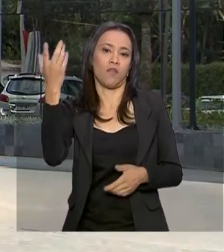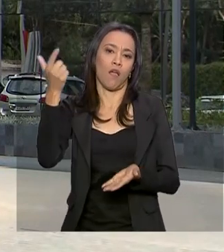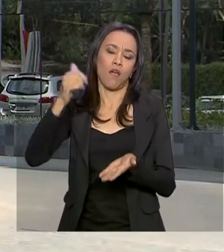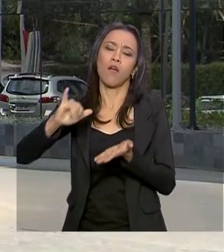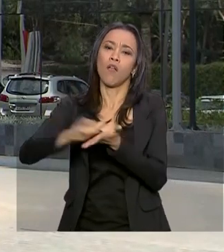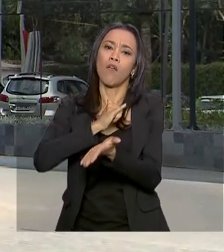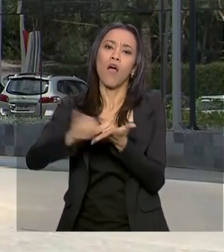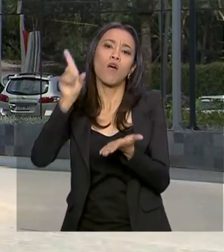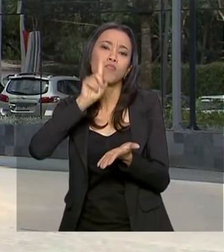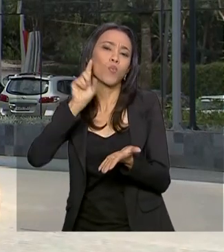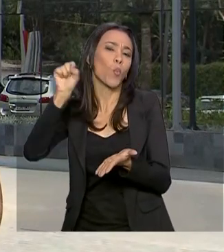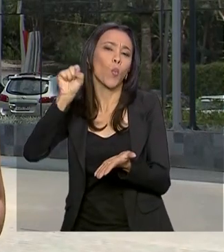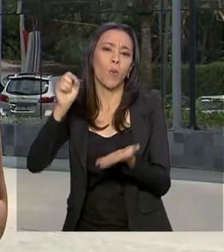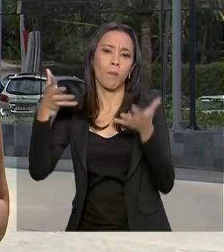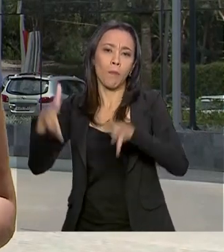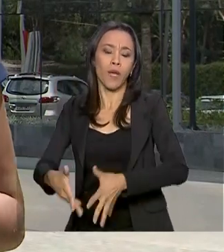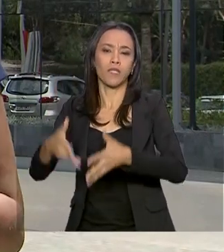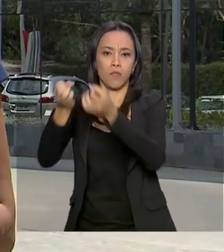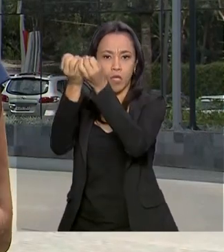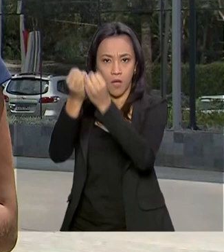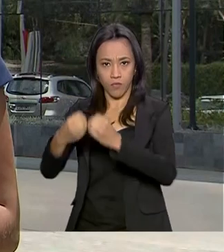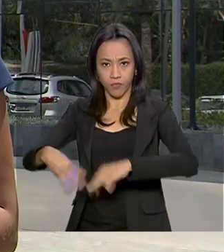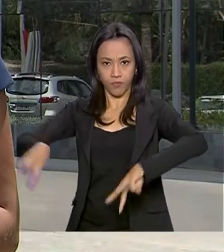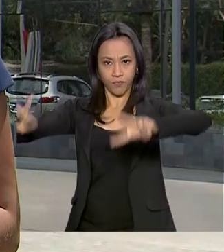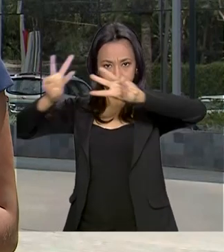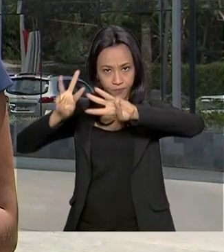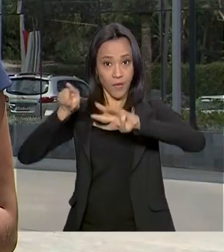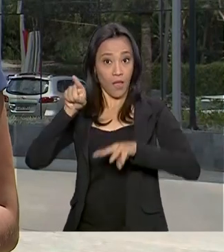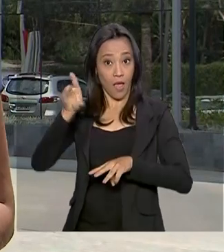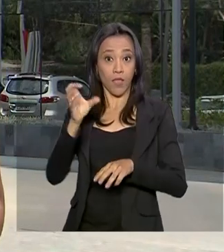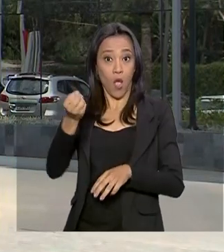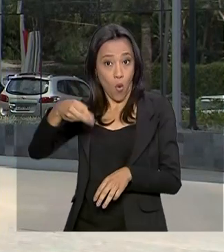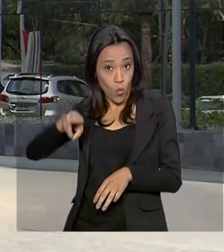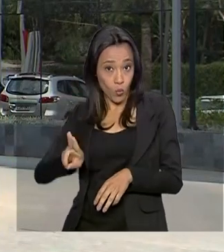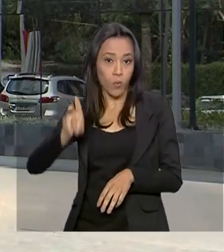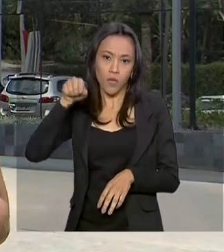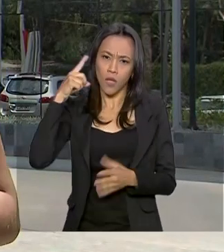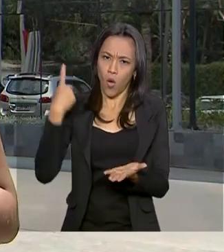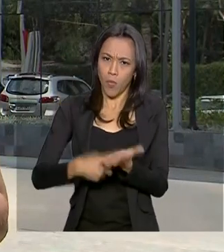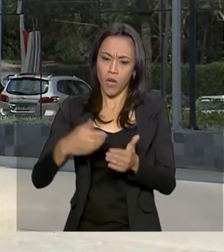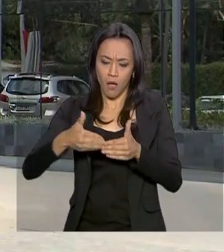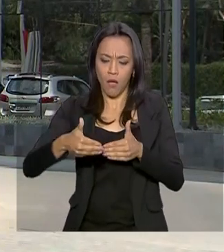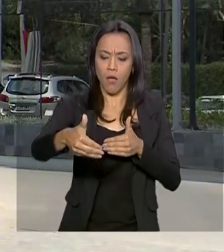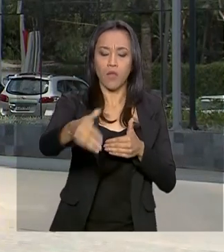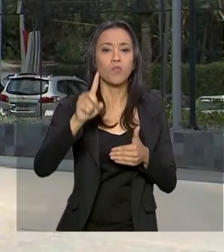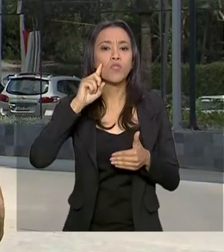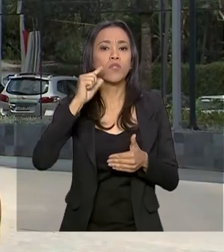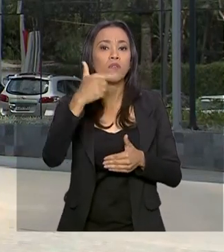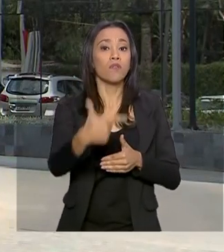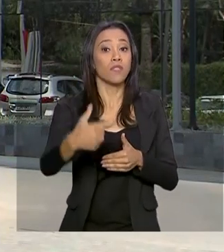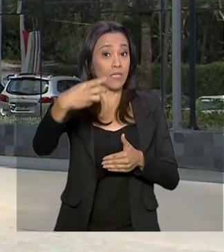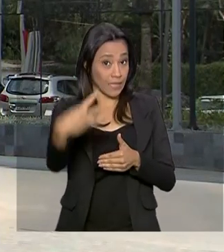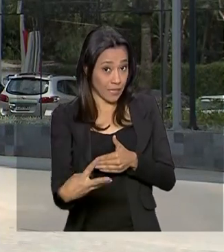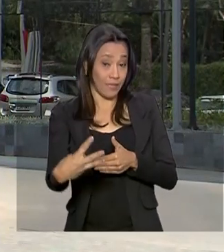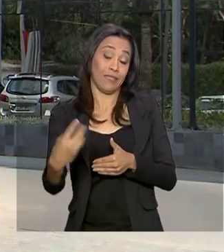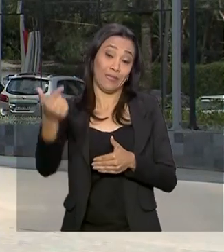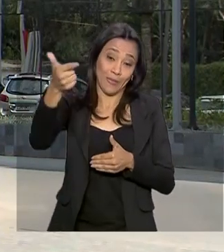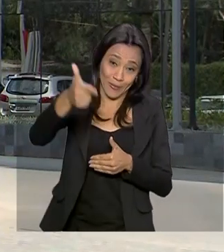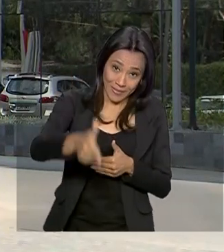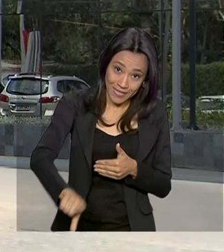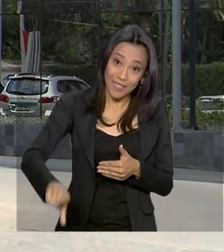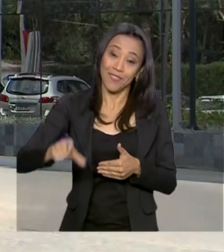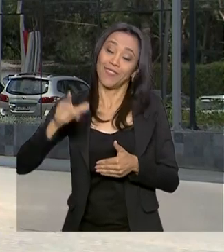participa da assembléia geral da onu é essa viagem para nova york está marcada para o próximo dia 23 e mais uma vez